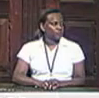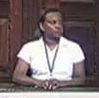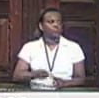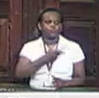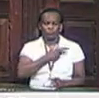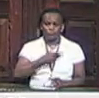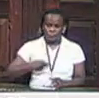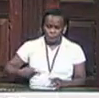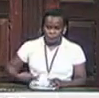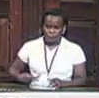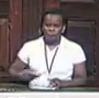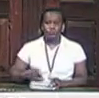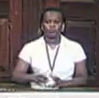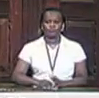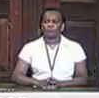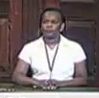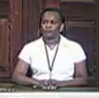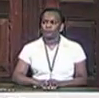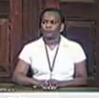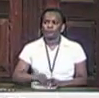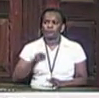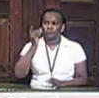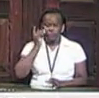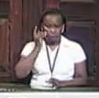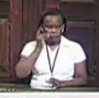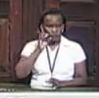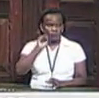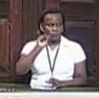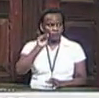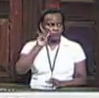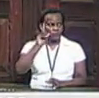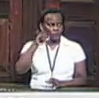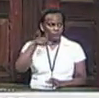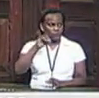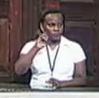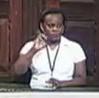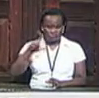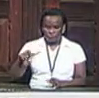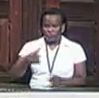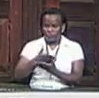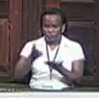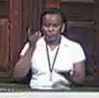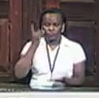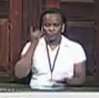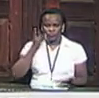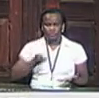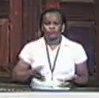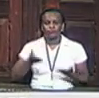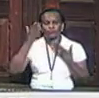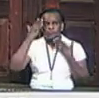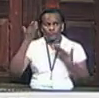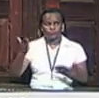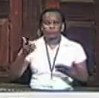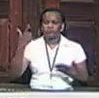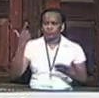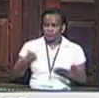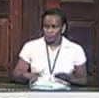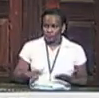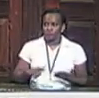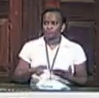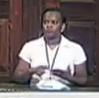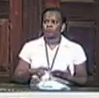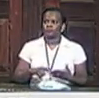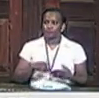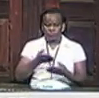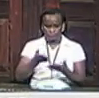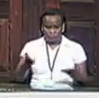Senhor presidente, deputado Tossá de Noel, senhoras e senhores deputados, agradeço o rigor de